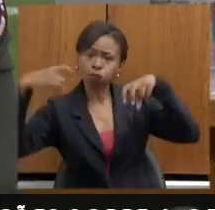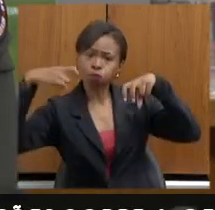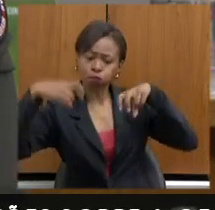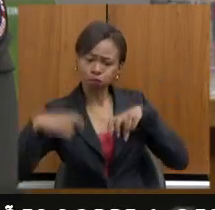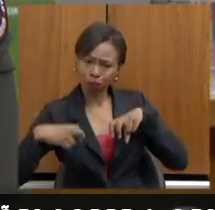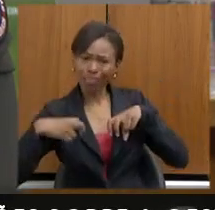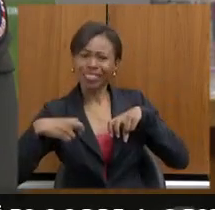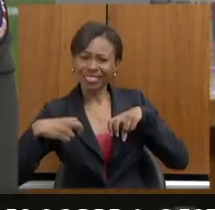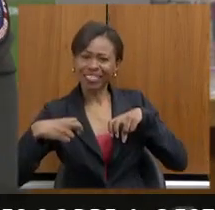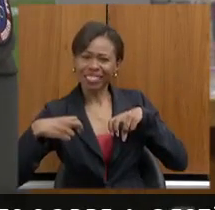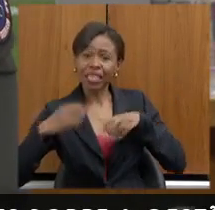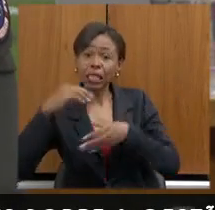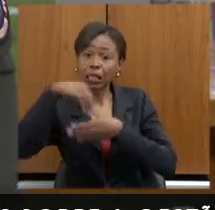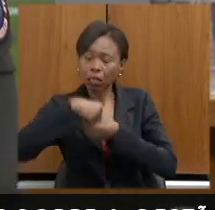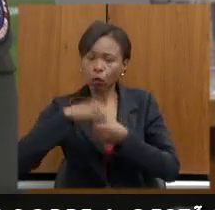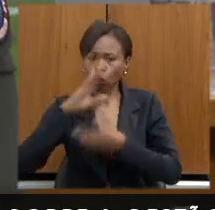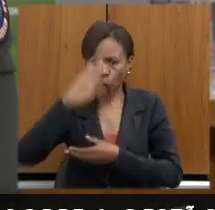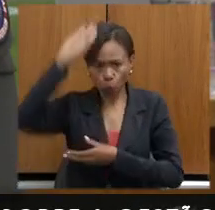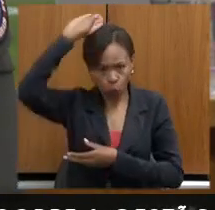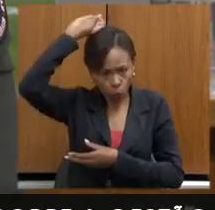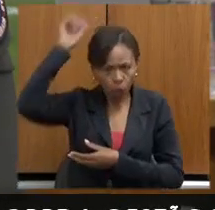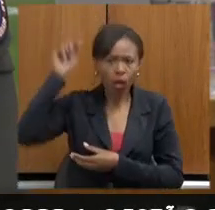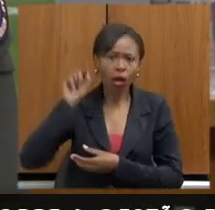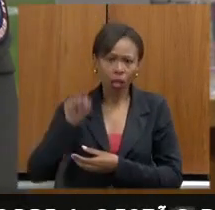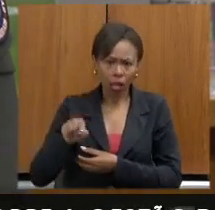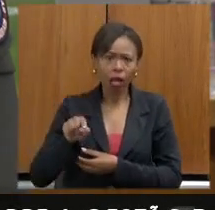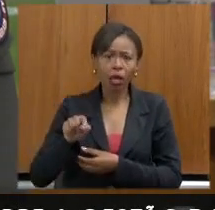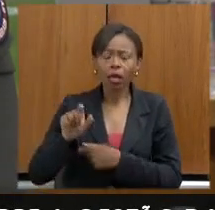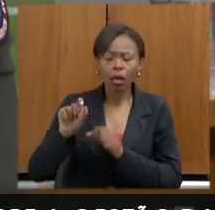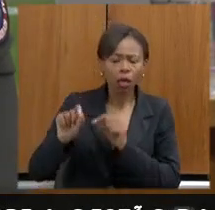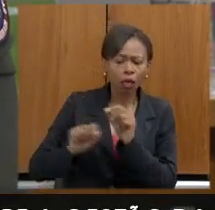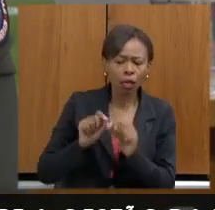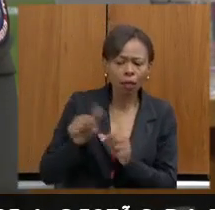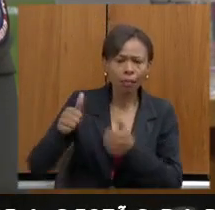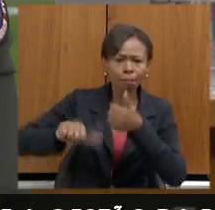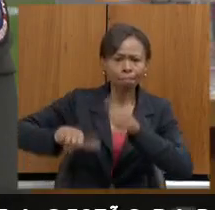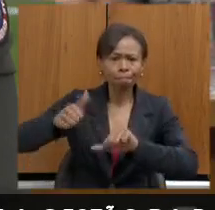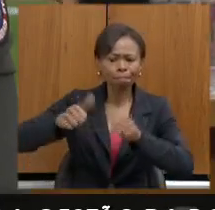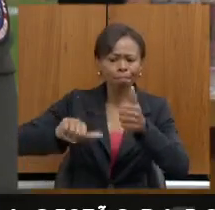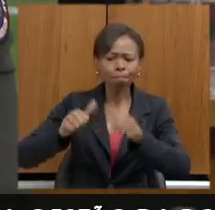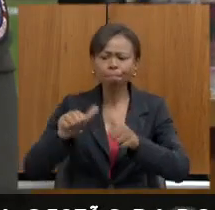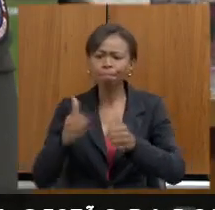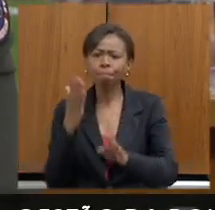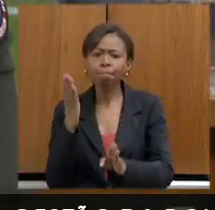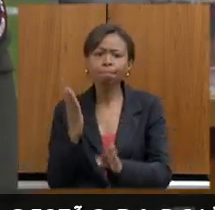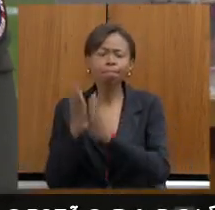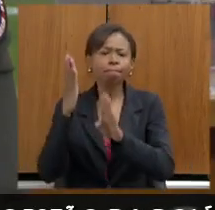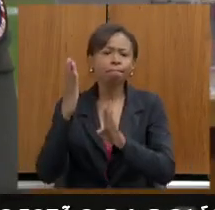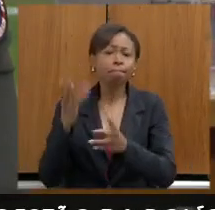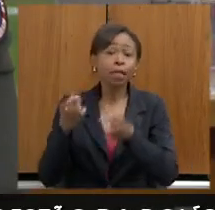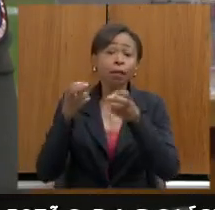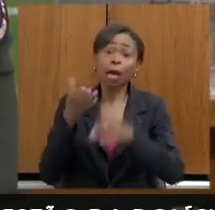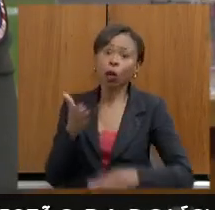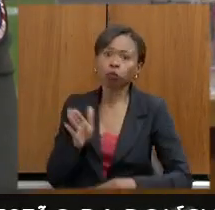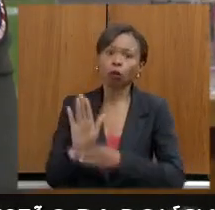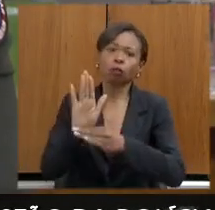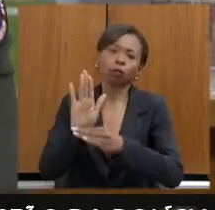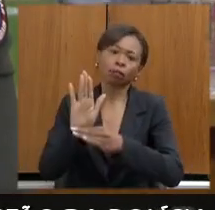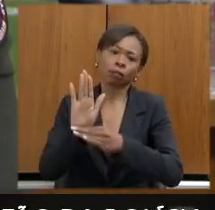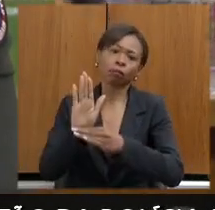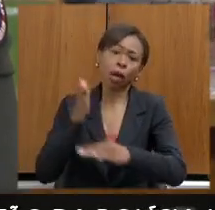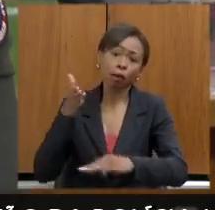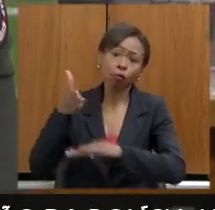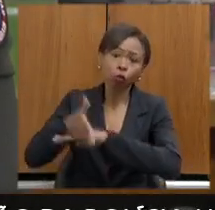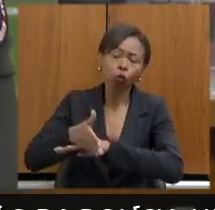dentro dos aquartelamentos eu possa ter a detecção o diagnóstico EA ver aí uma rápida intervenção